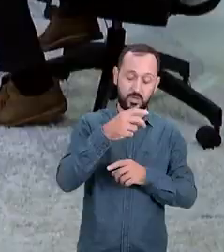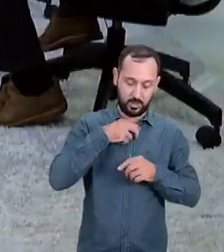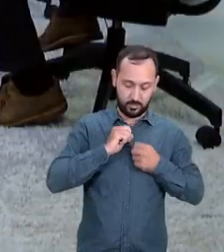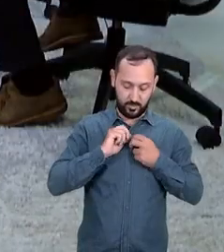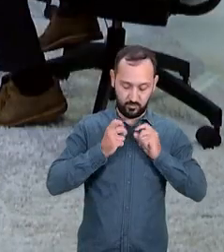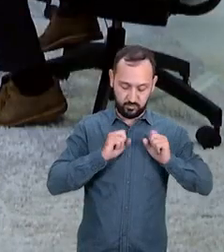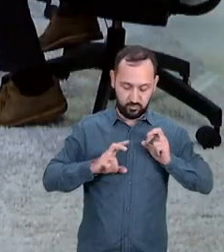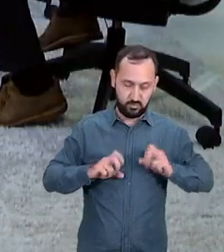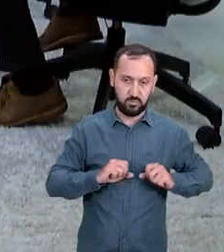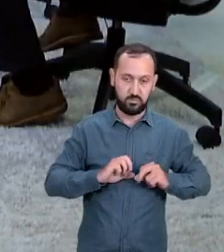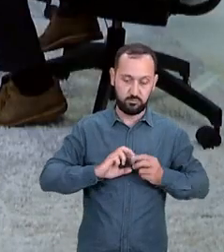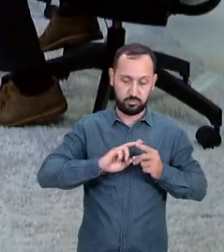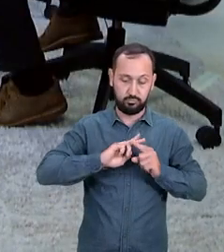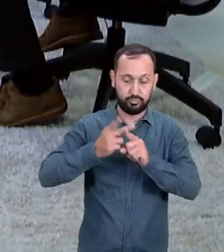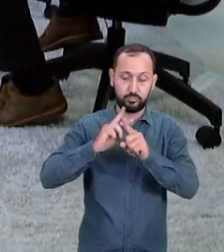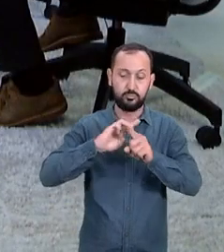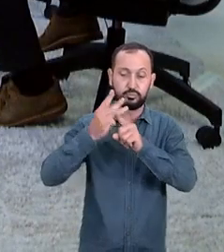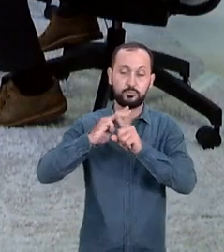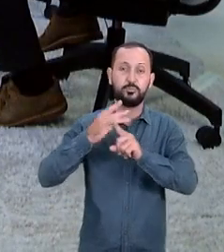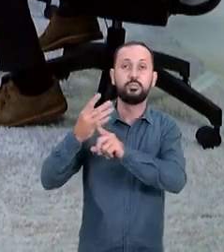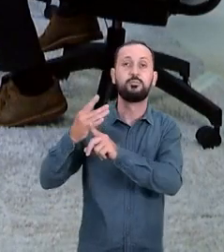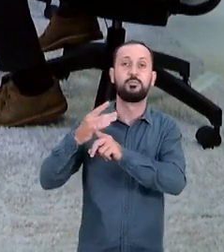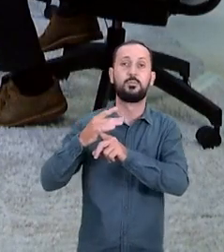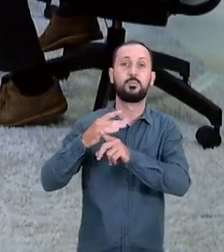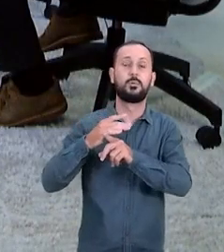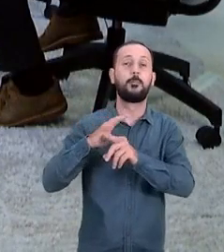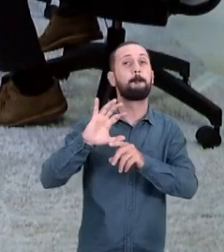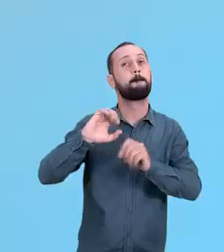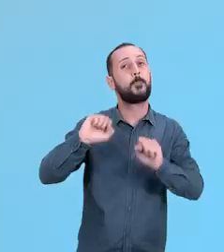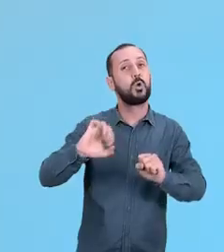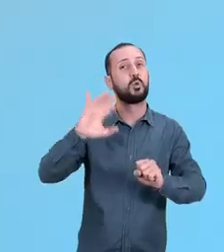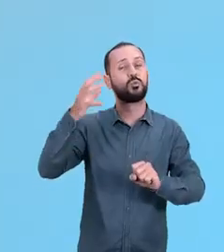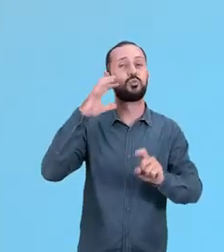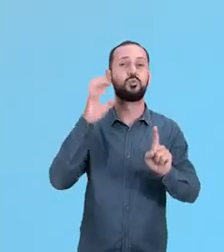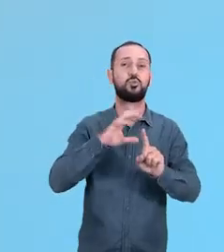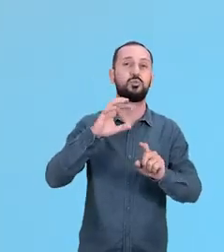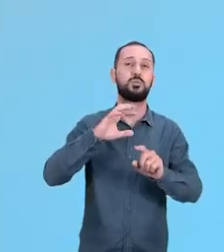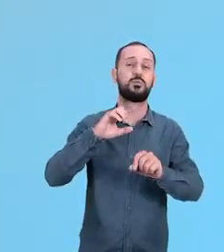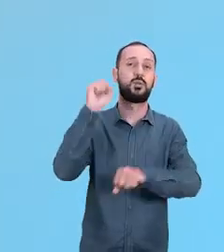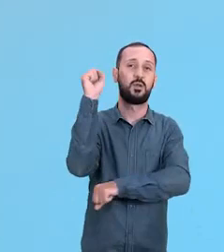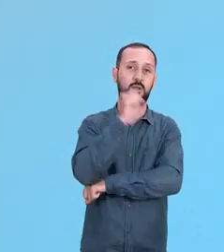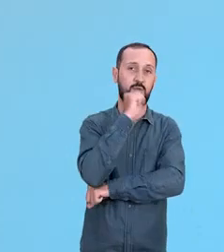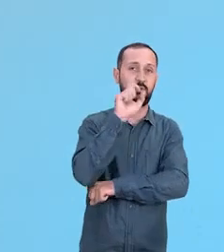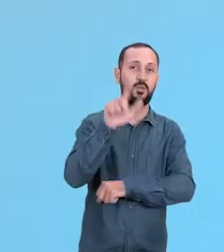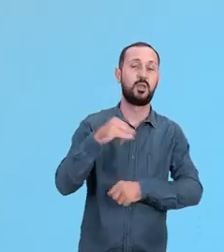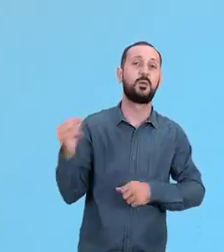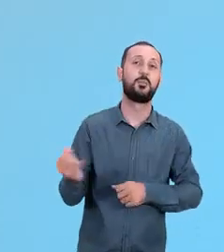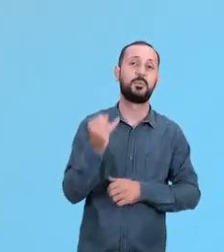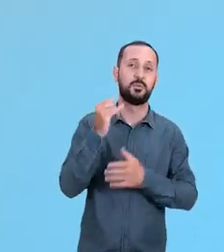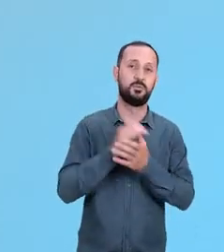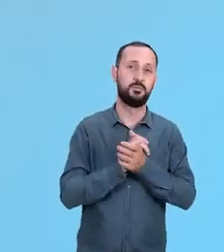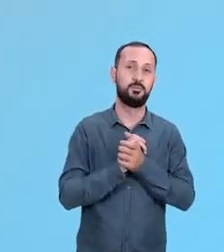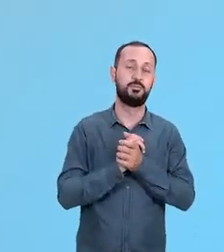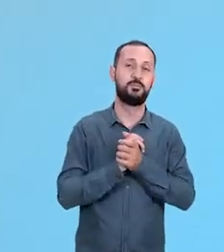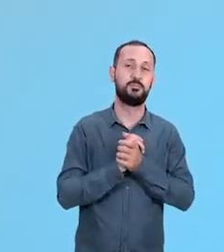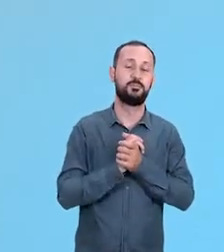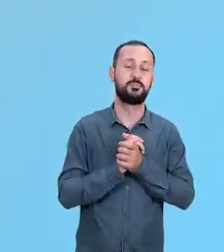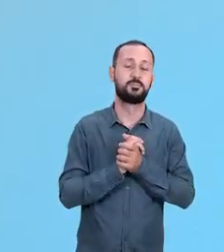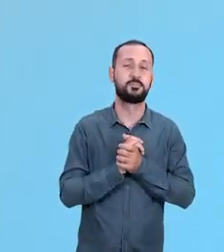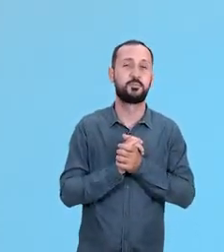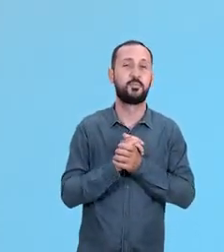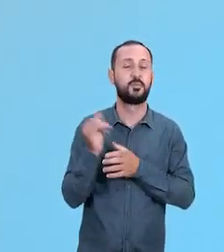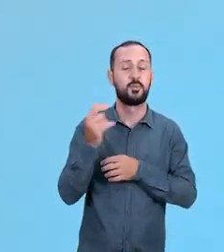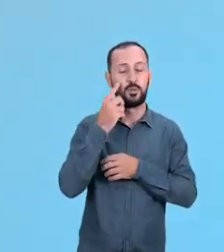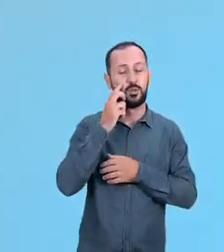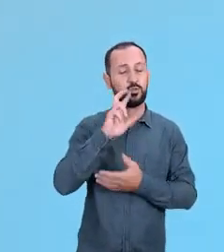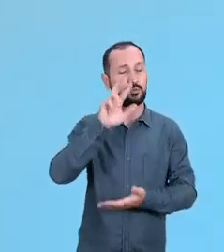você, maior é a chance de você ter uma forma grave da doença. Primeiro que é fundamental, né, nós